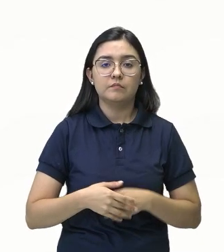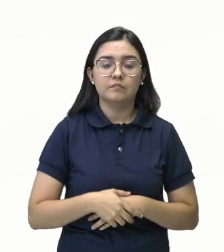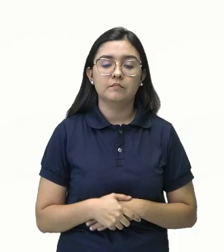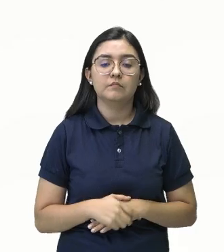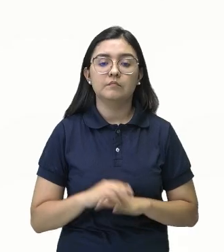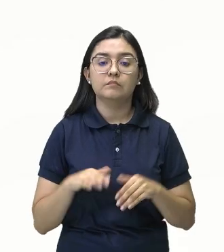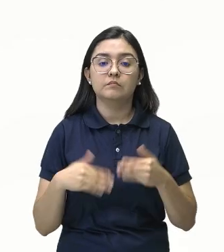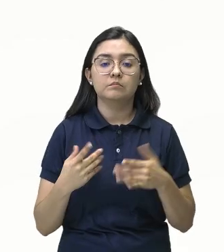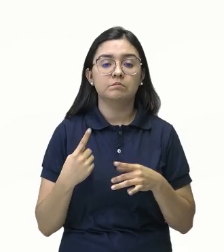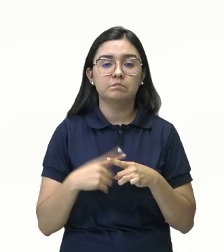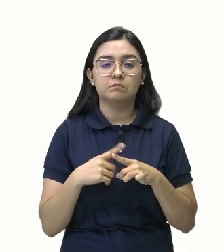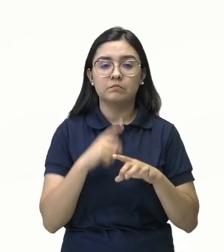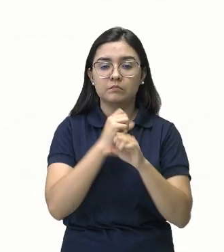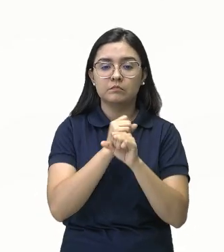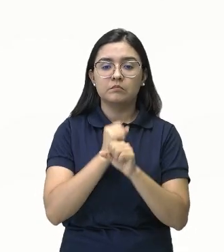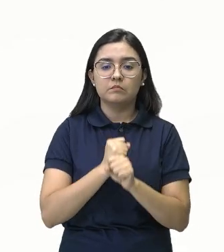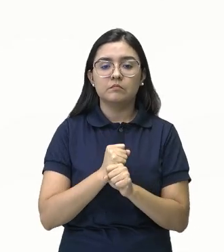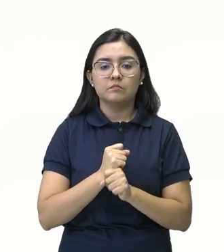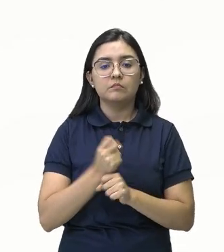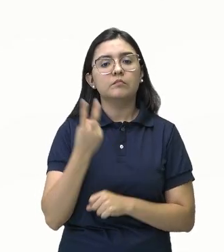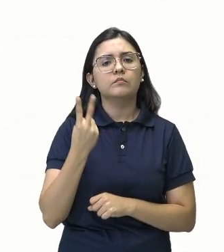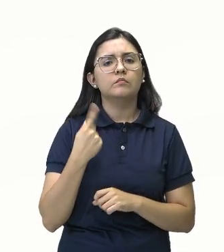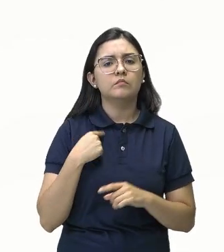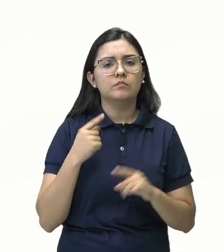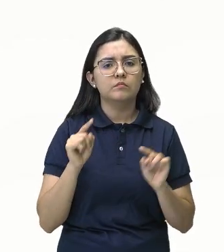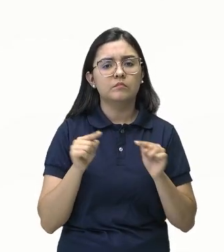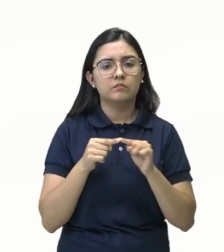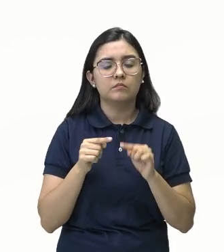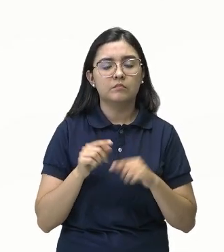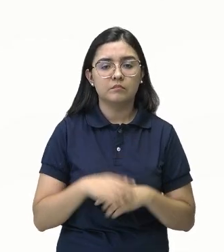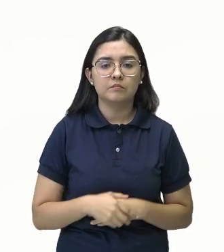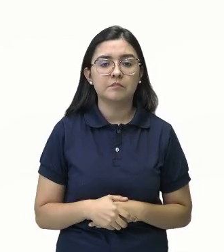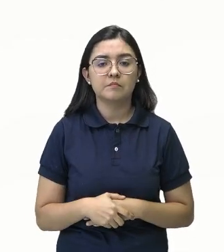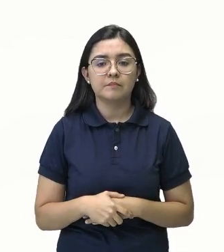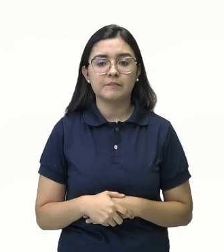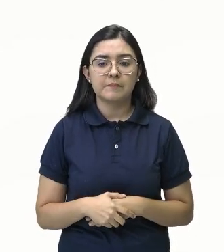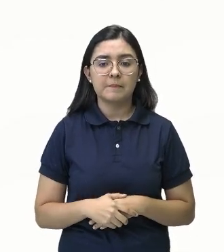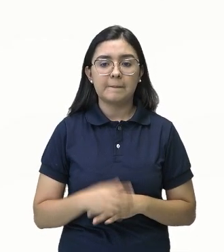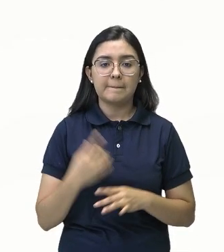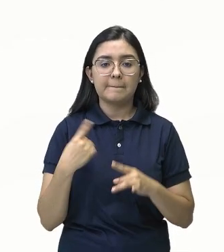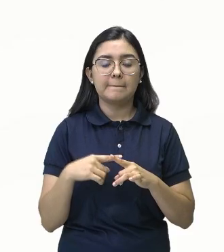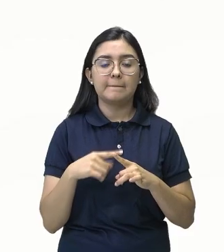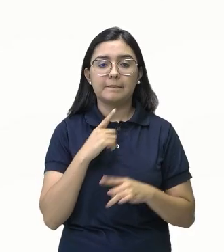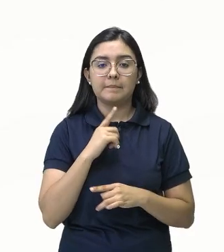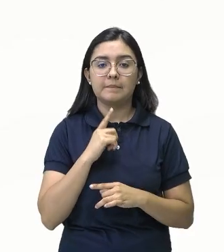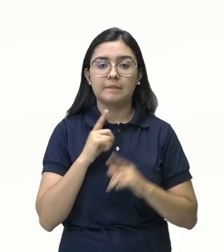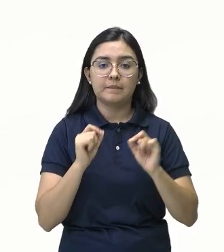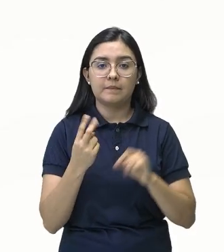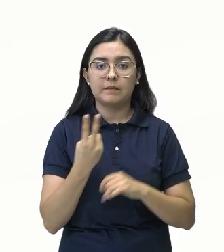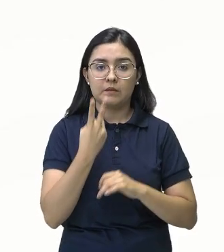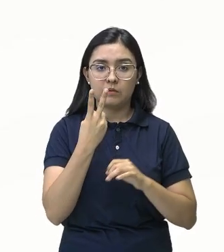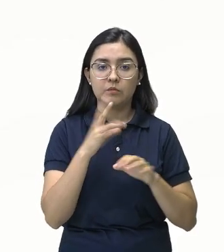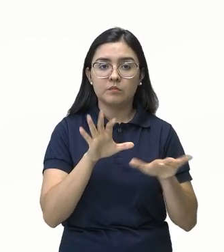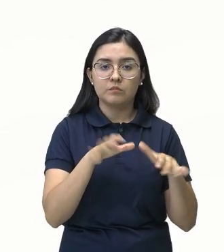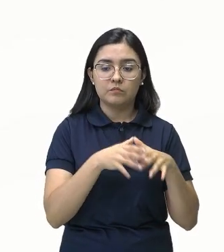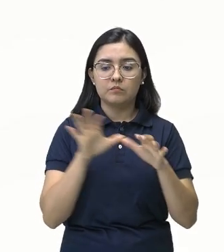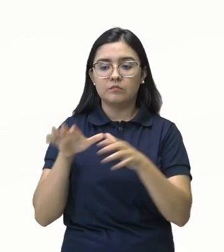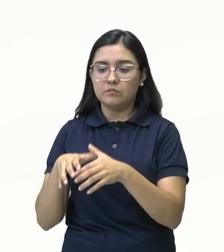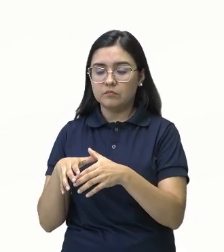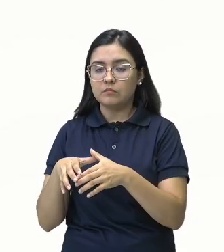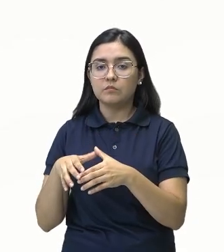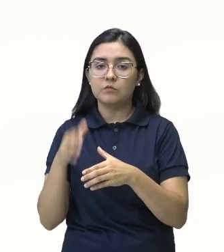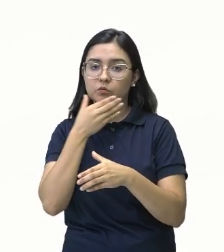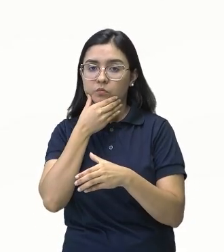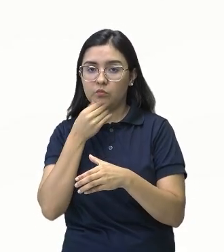E aí, por que eu calculei duas combinações? Tá? Porque eu tinha, né, 2 para fazer, a seleção